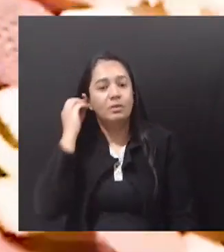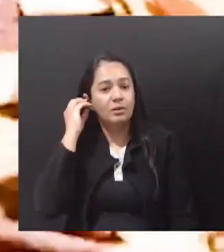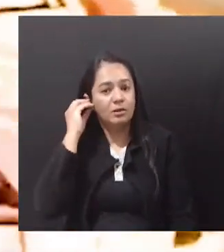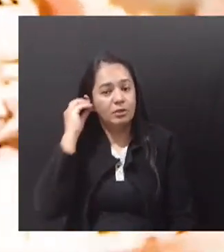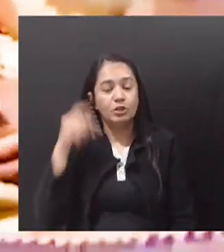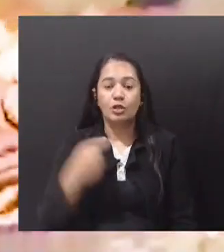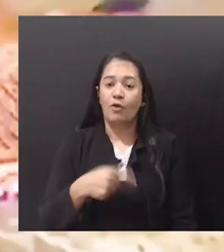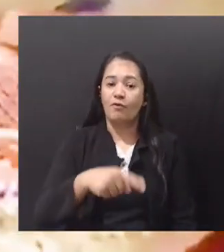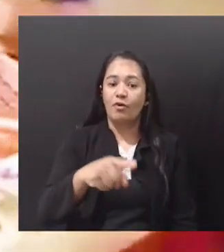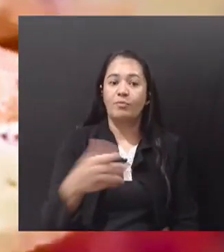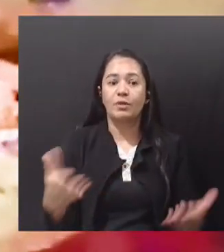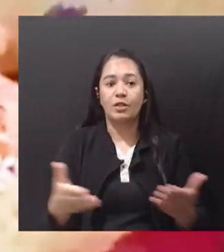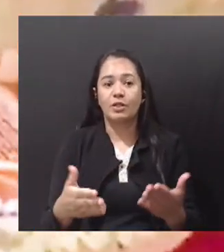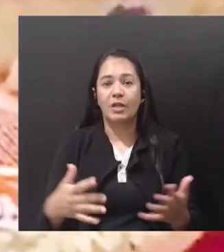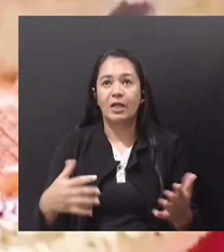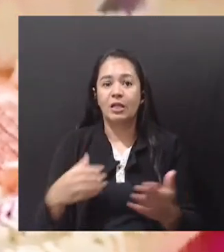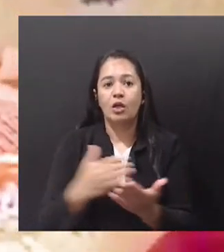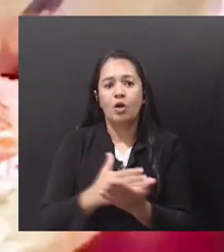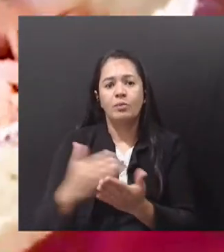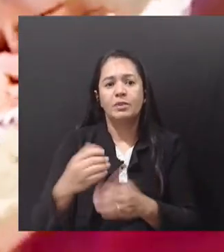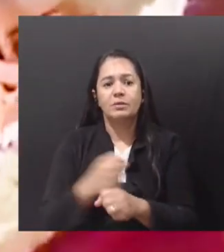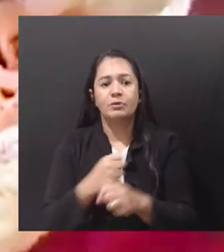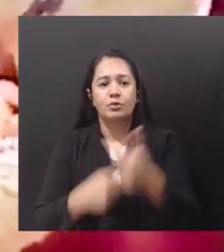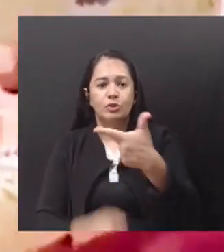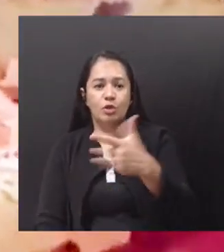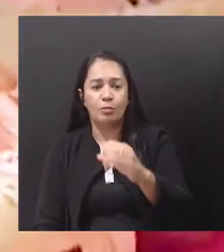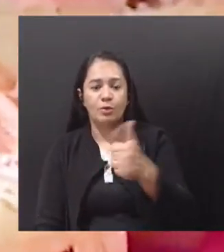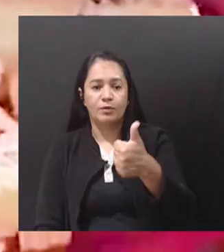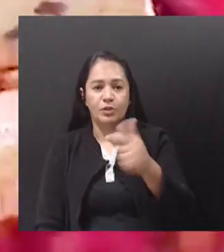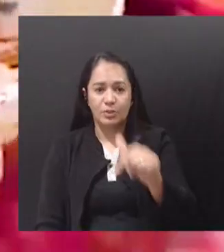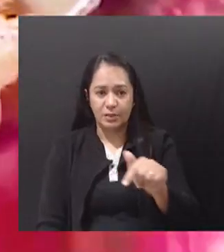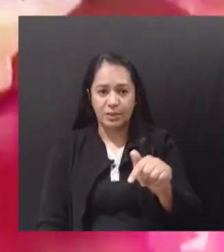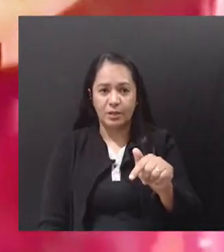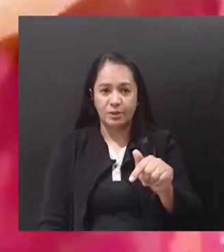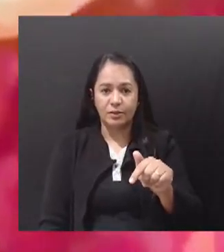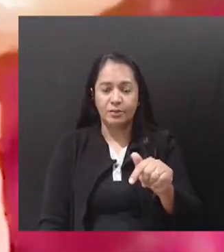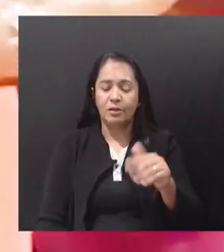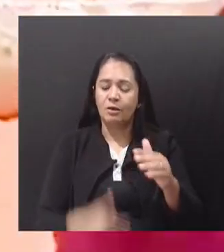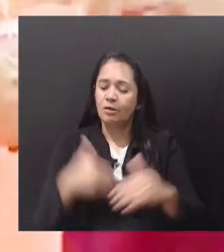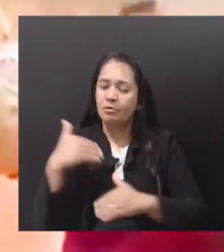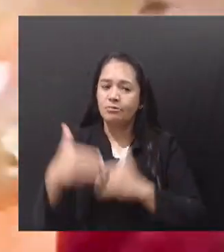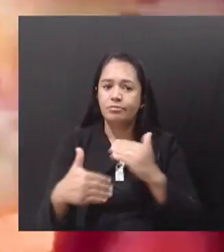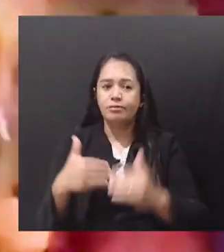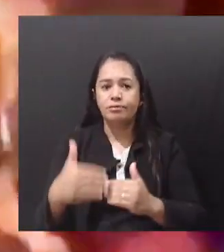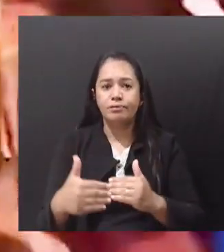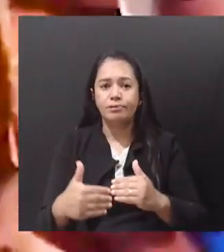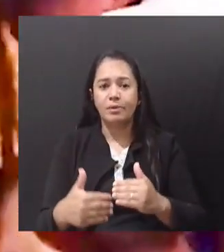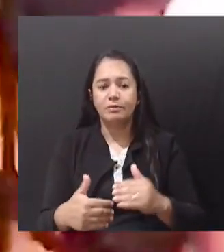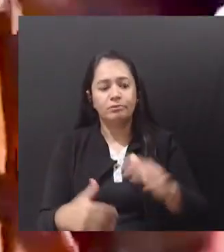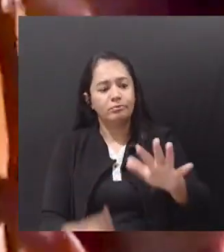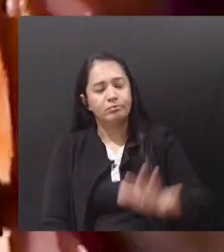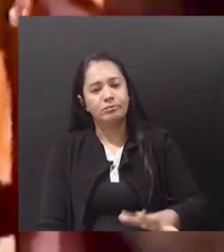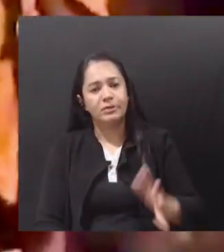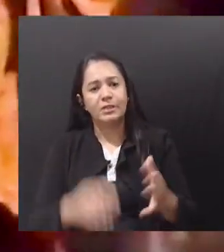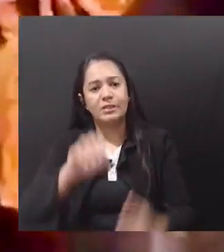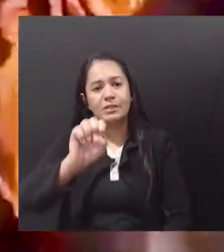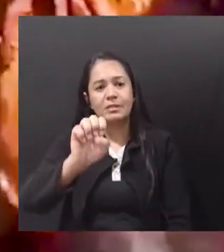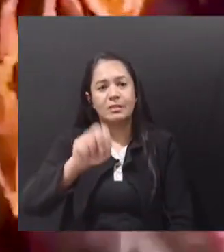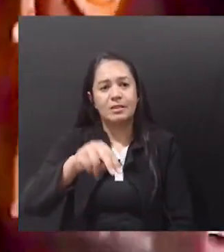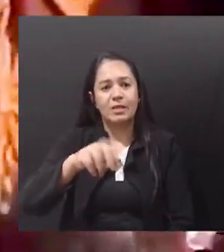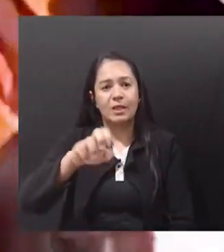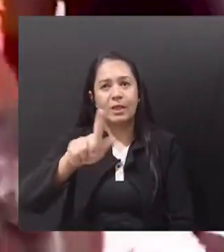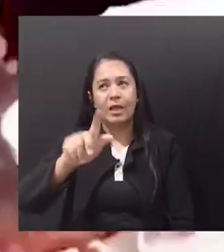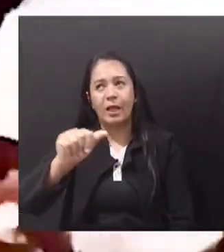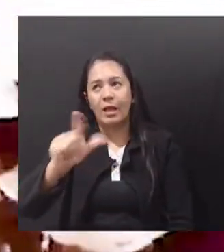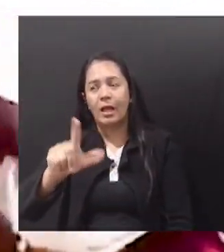e estamos lá desde 2017, já são 8 anos. Depois disso, tanto no Senegal, no